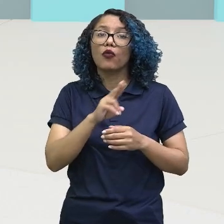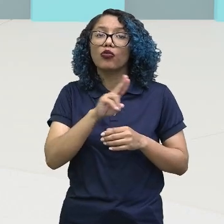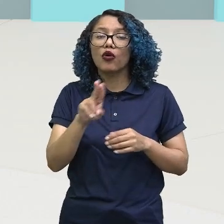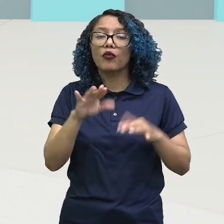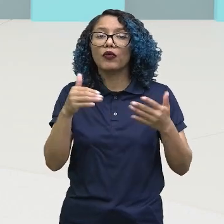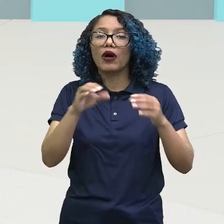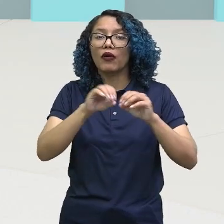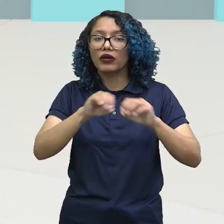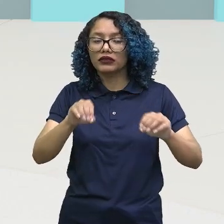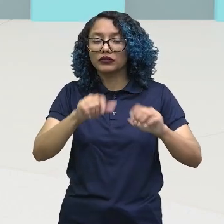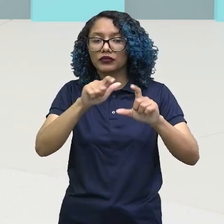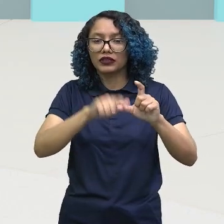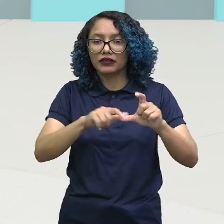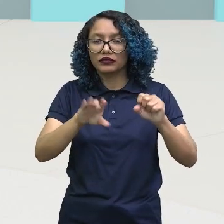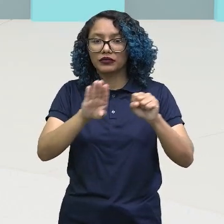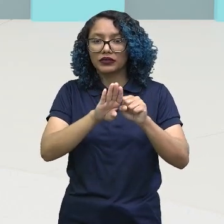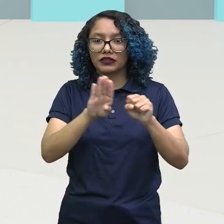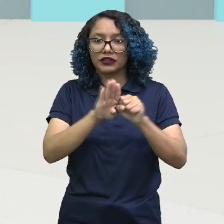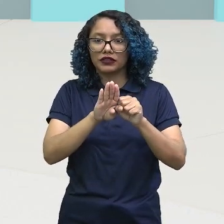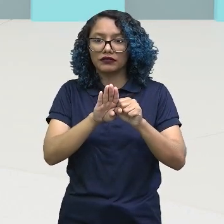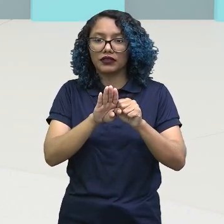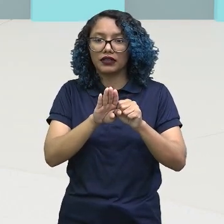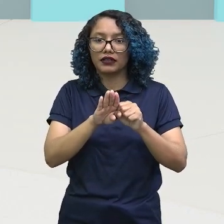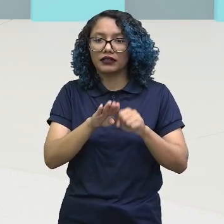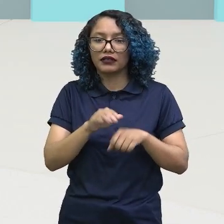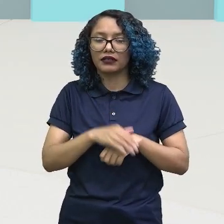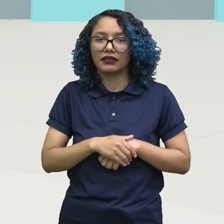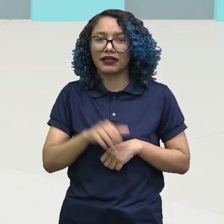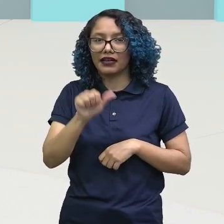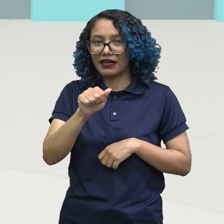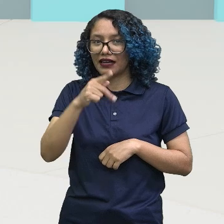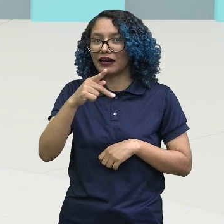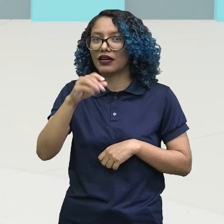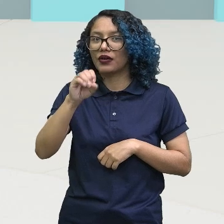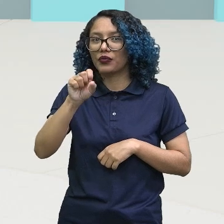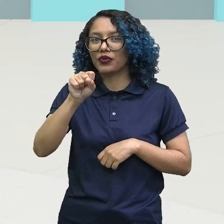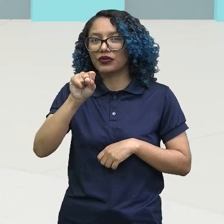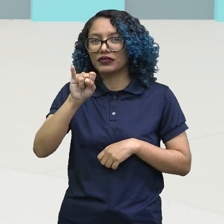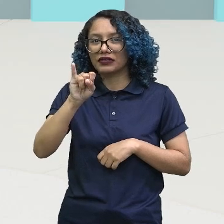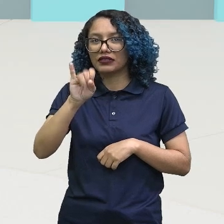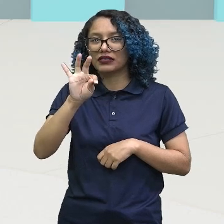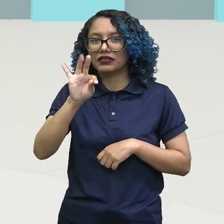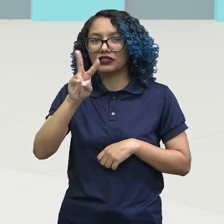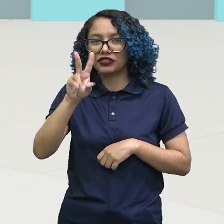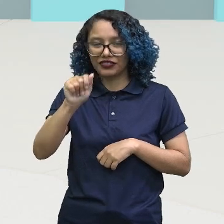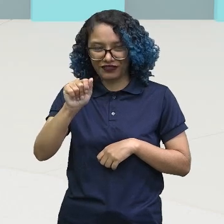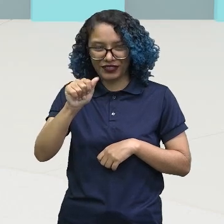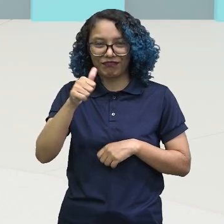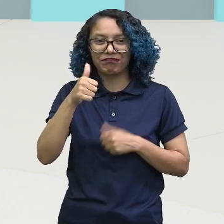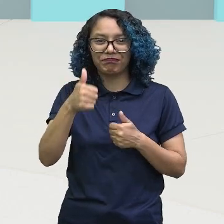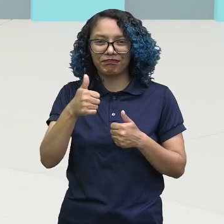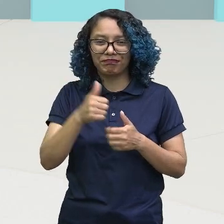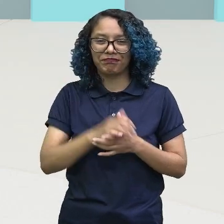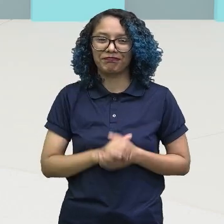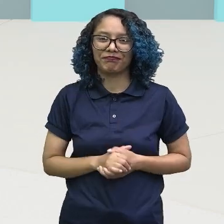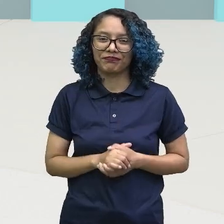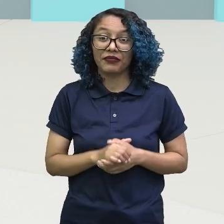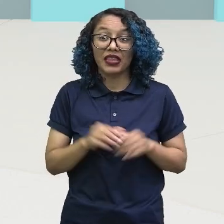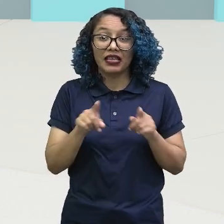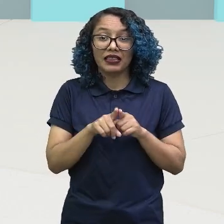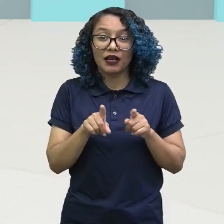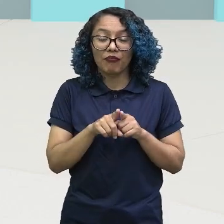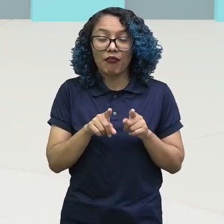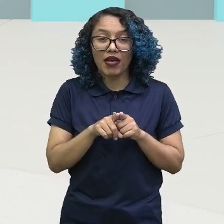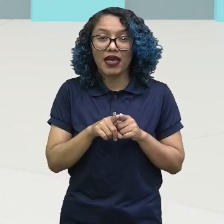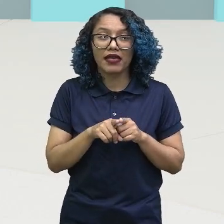Oração, subordinada, substantiva, apositiva. Respira que já está dando certo, ok? E, relembrando